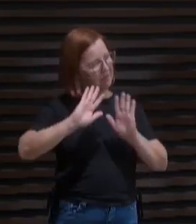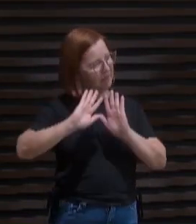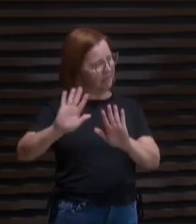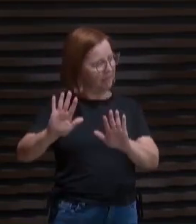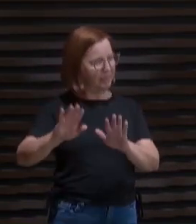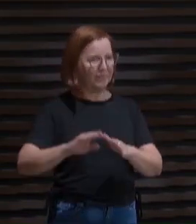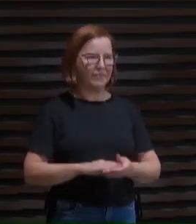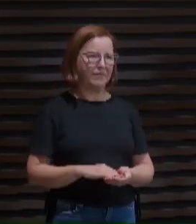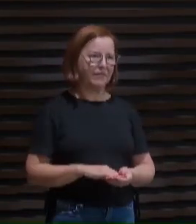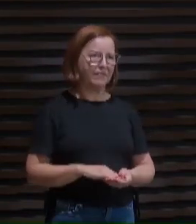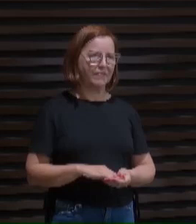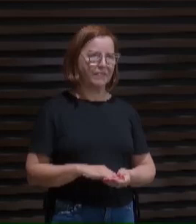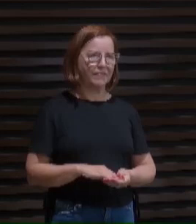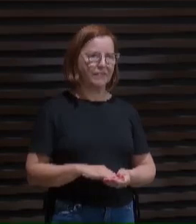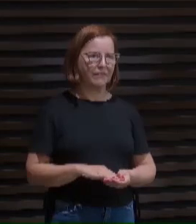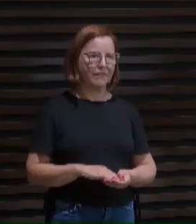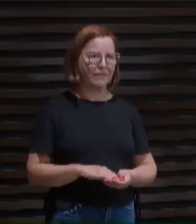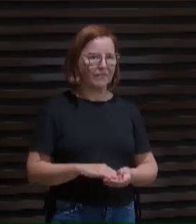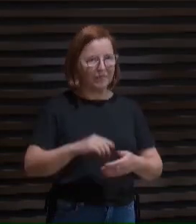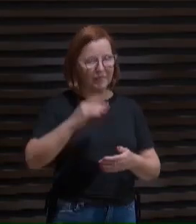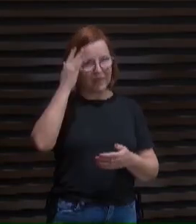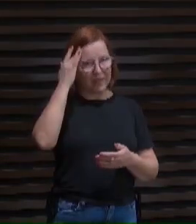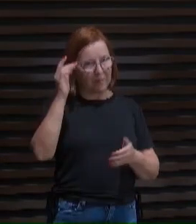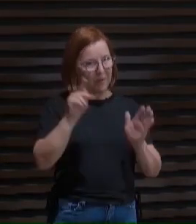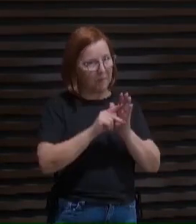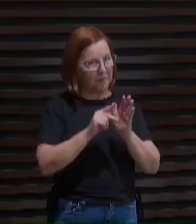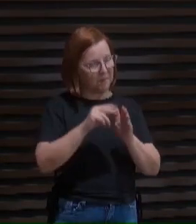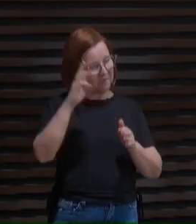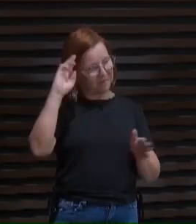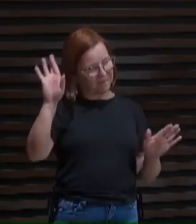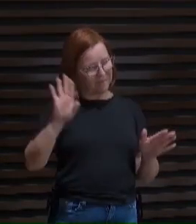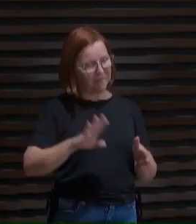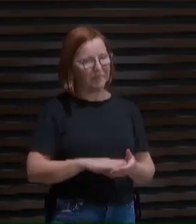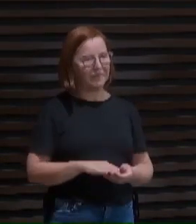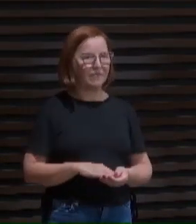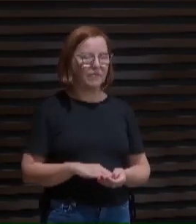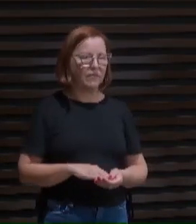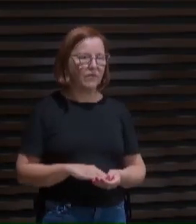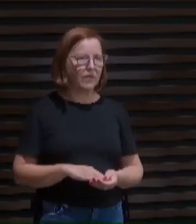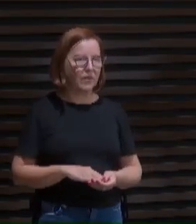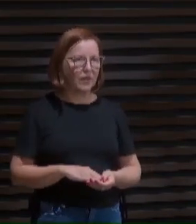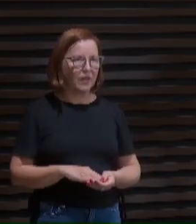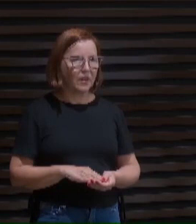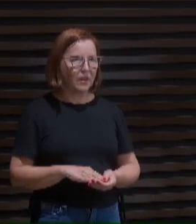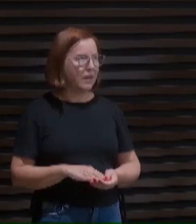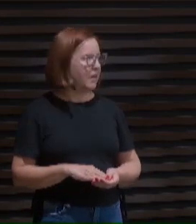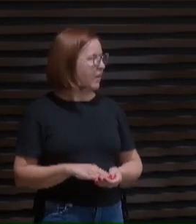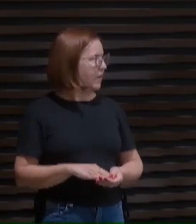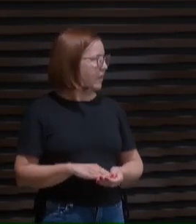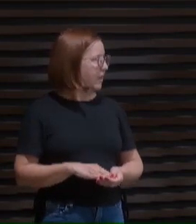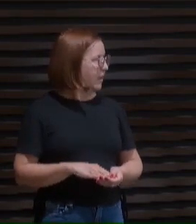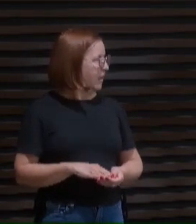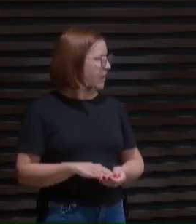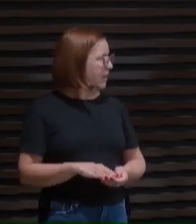amanhã. O amanhã não nos pertence. O Senhor acordou hoje, o que nós teríamos que ter